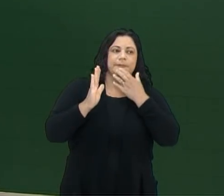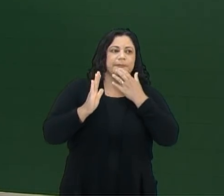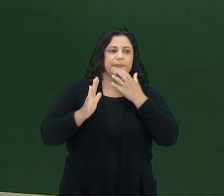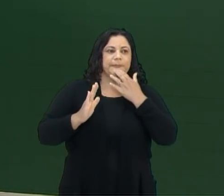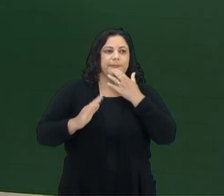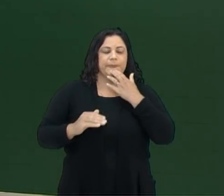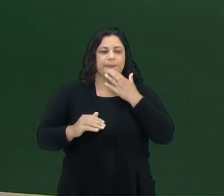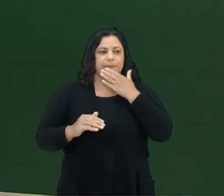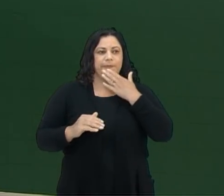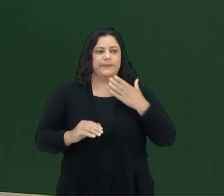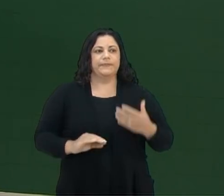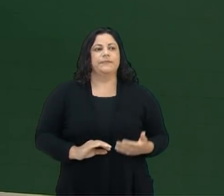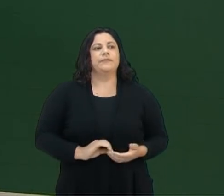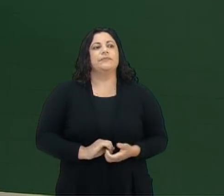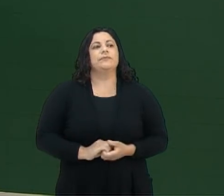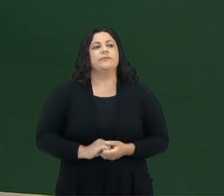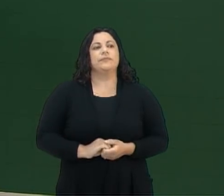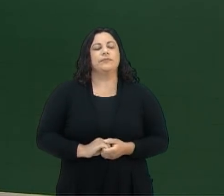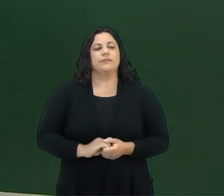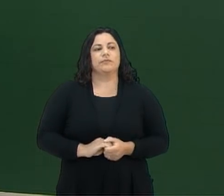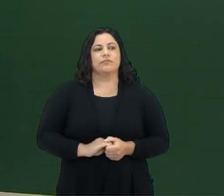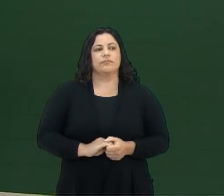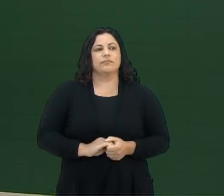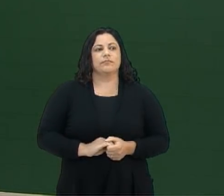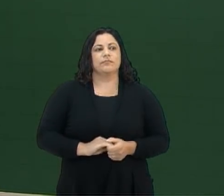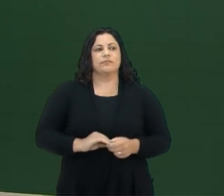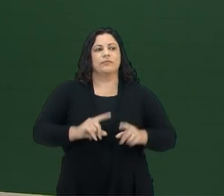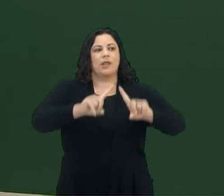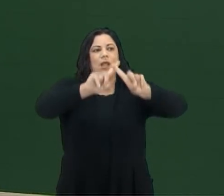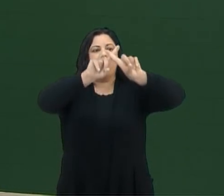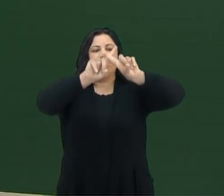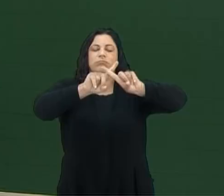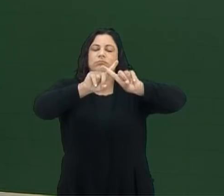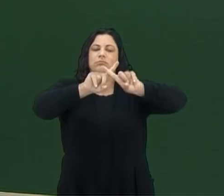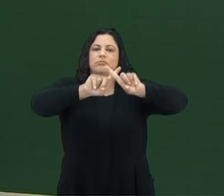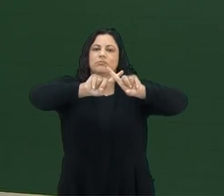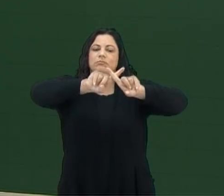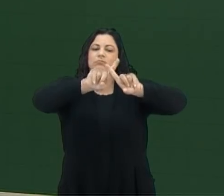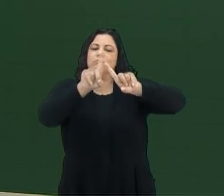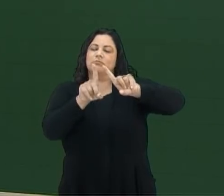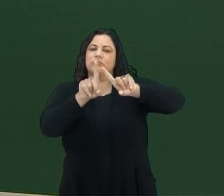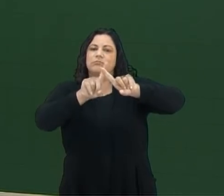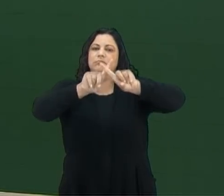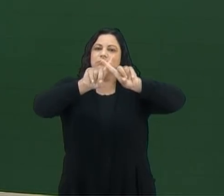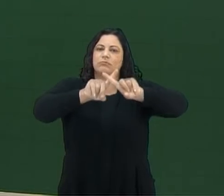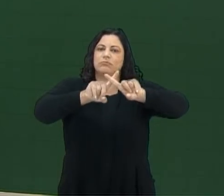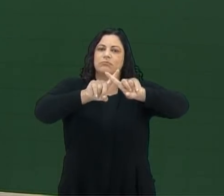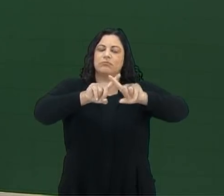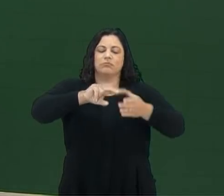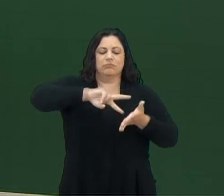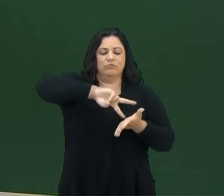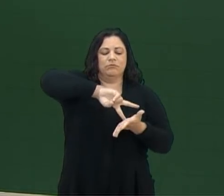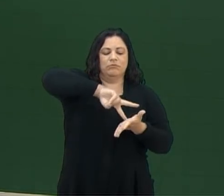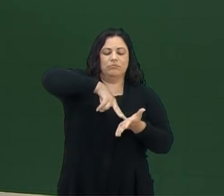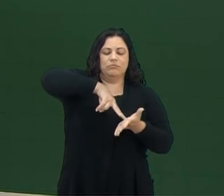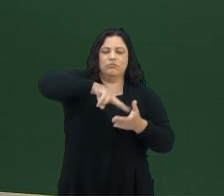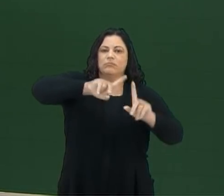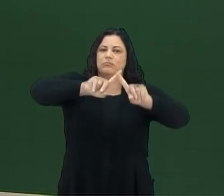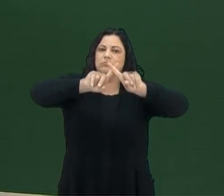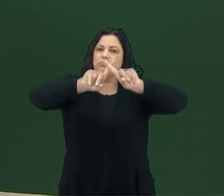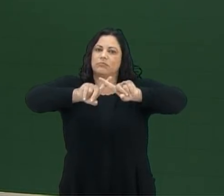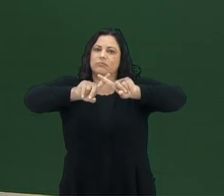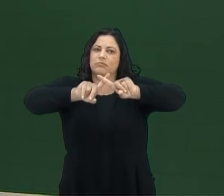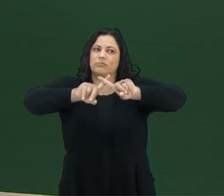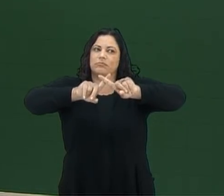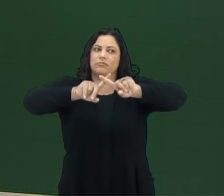a outra no ponto A, você vai fazer um arco lá em cima até cruzar com o outro, tá? Onde os dois arcos se cruzaram, nós temos o outro